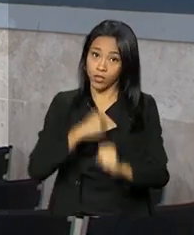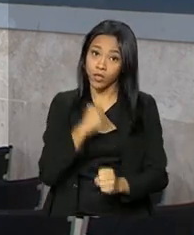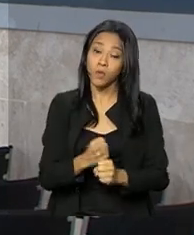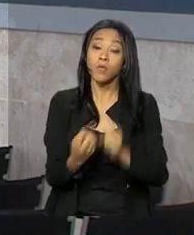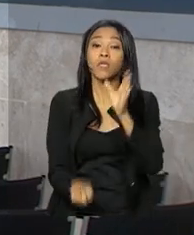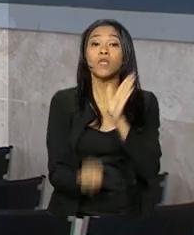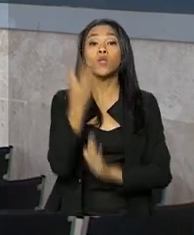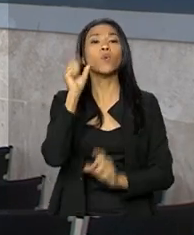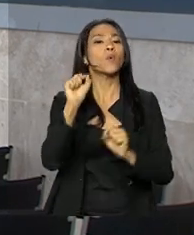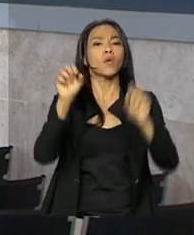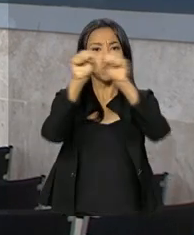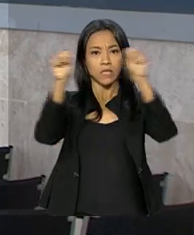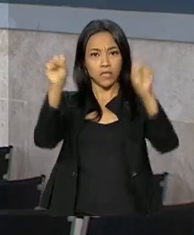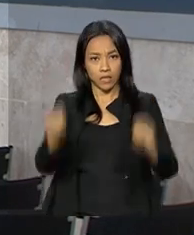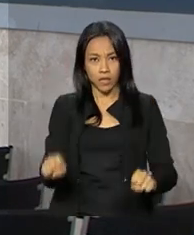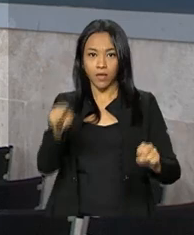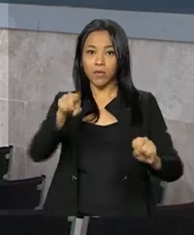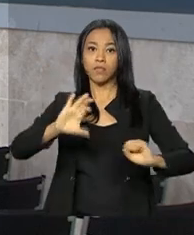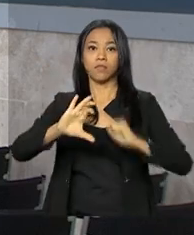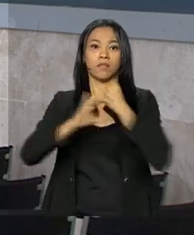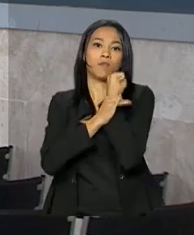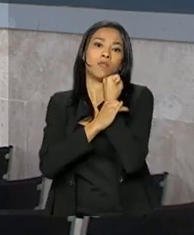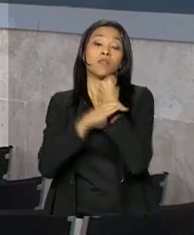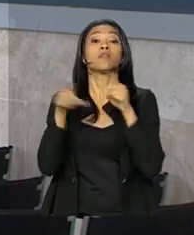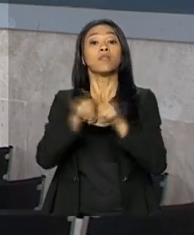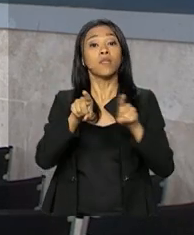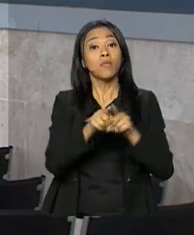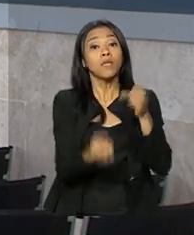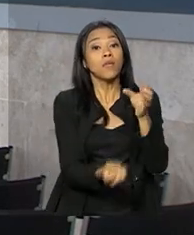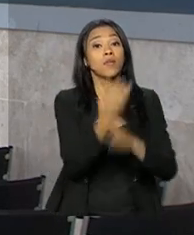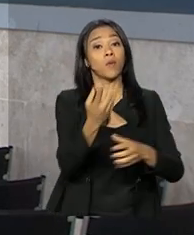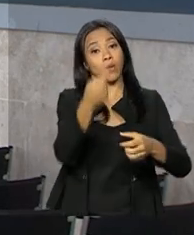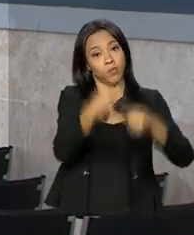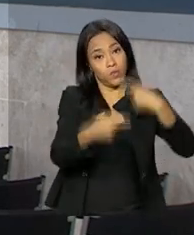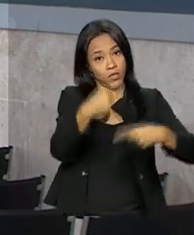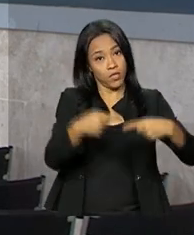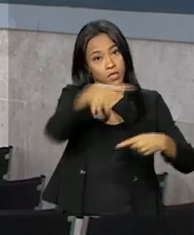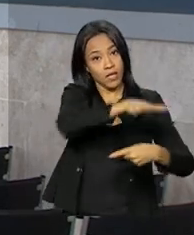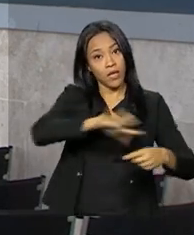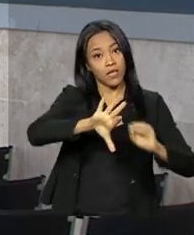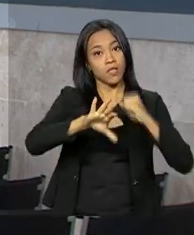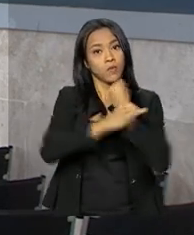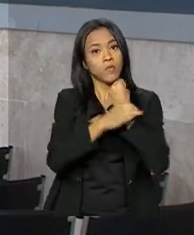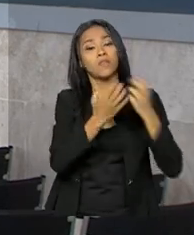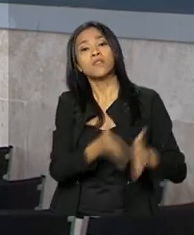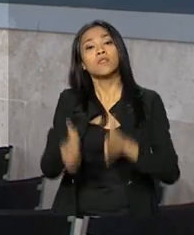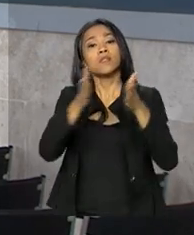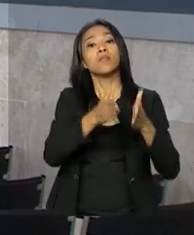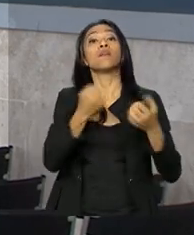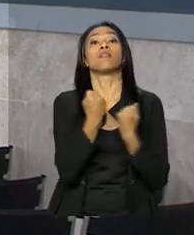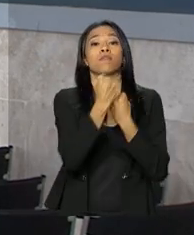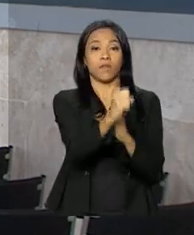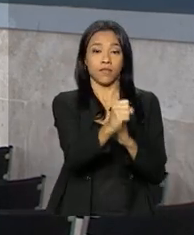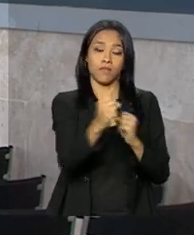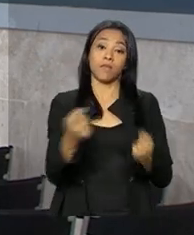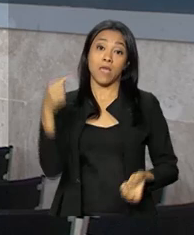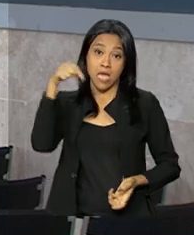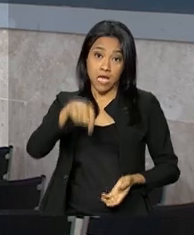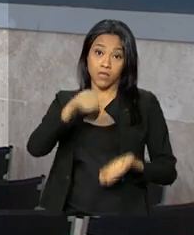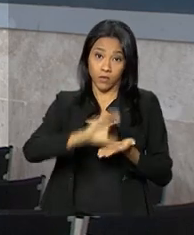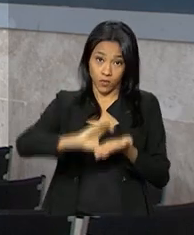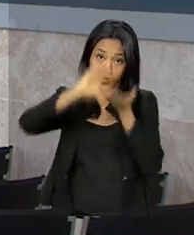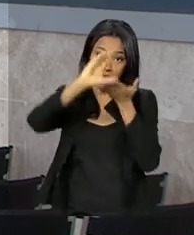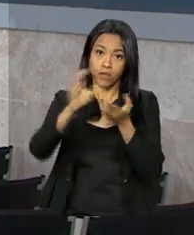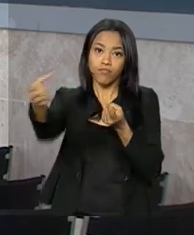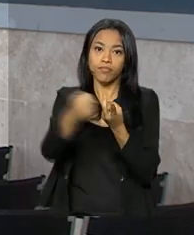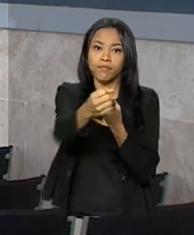criou o Sistema Único de Segurança Pública e a Política Nacional de Segurança Pública e Defesa Social. O Conselho será formado por